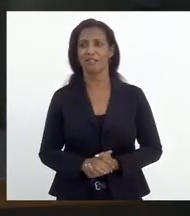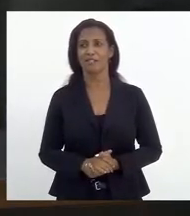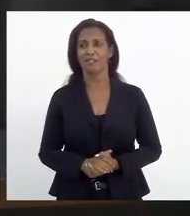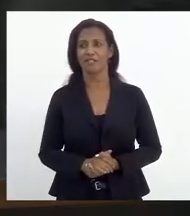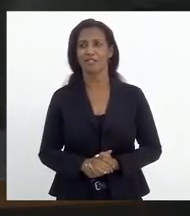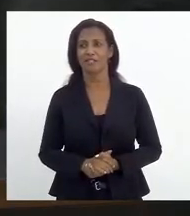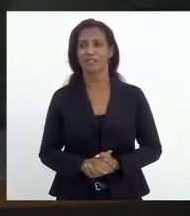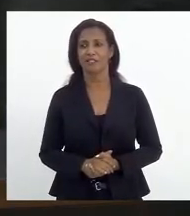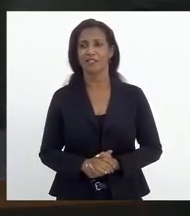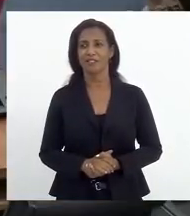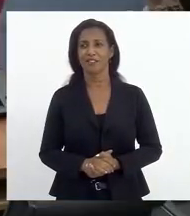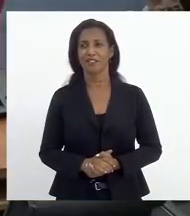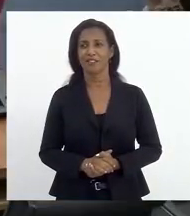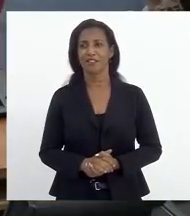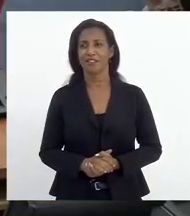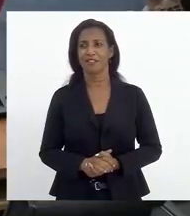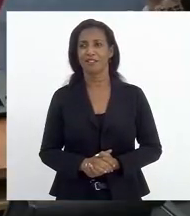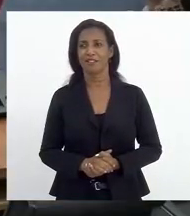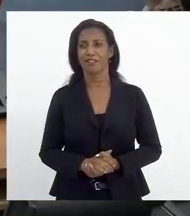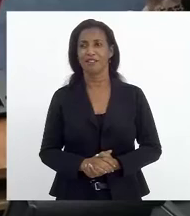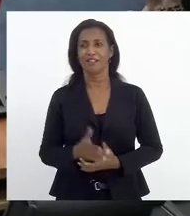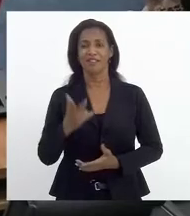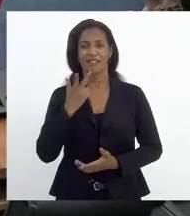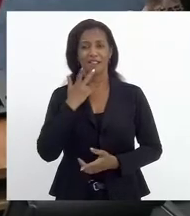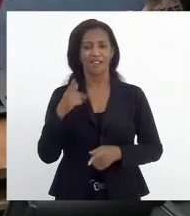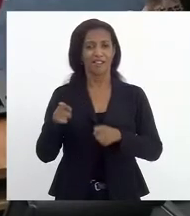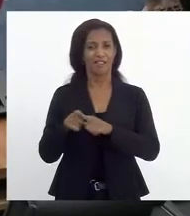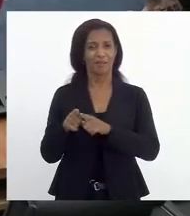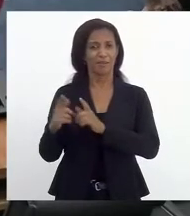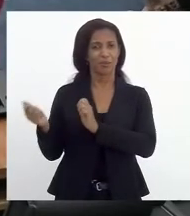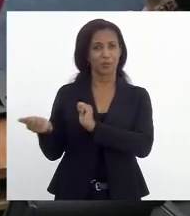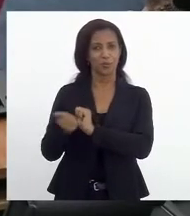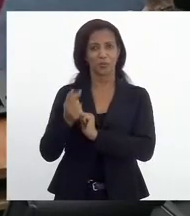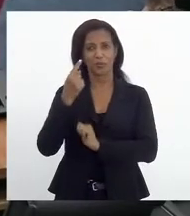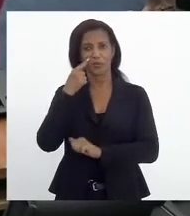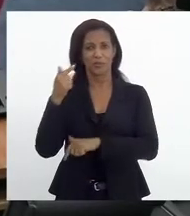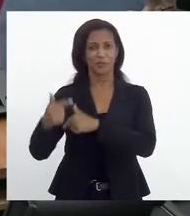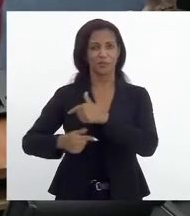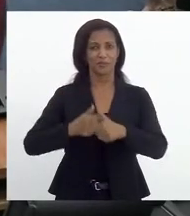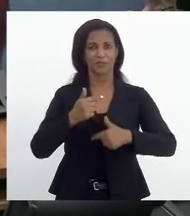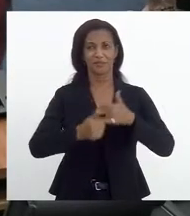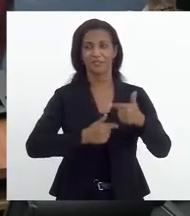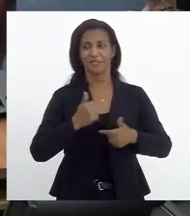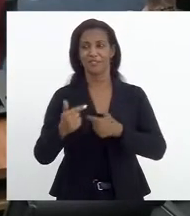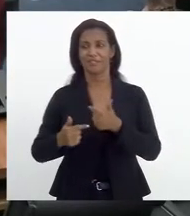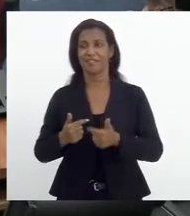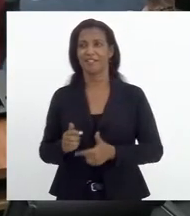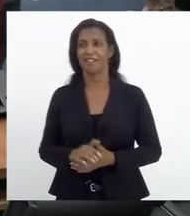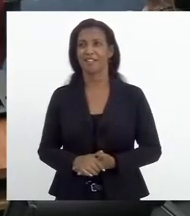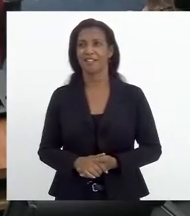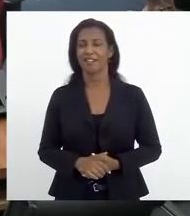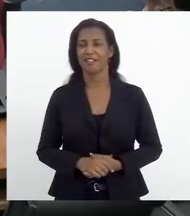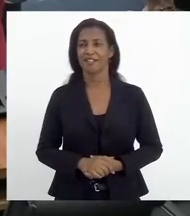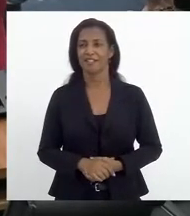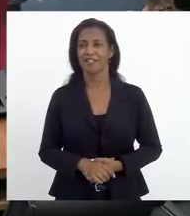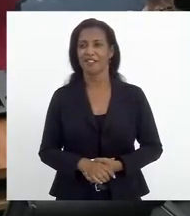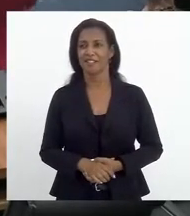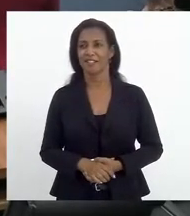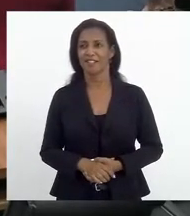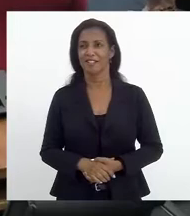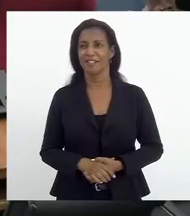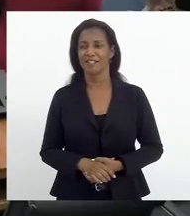Um grande abraço, obrigado. Vou ficar aqui ao lado acompanhando os trabalhos. Questão de ordem, presidente.